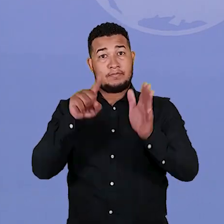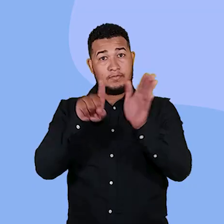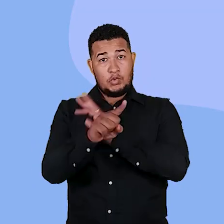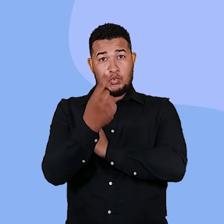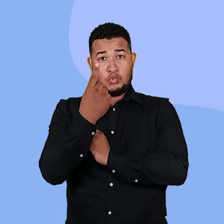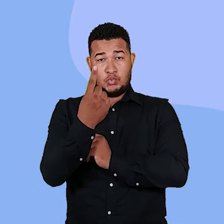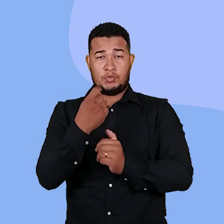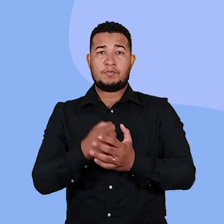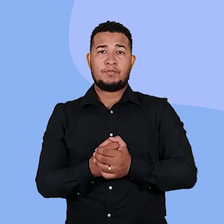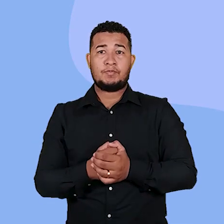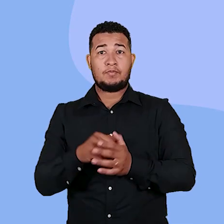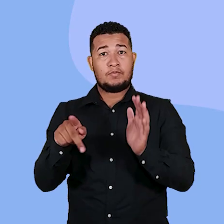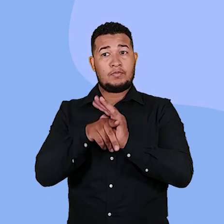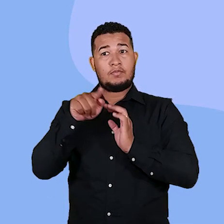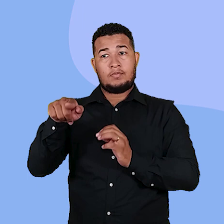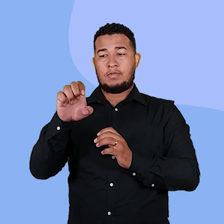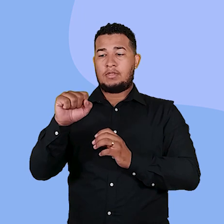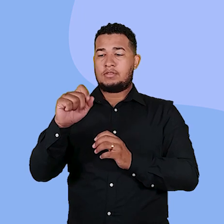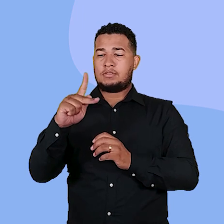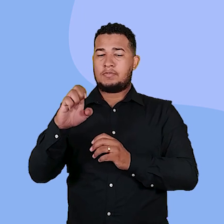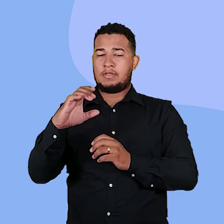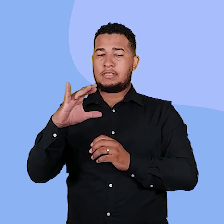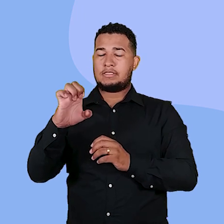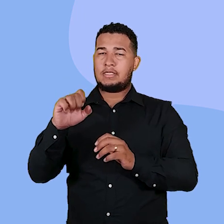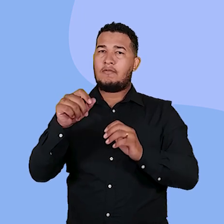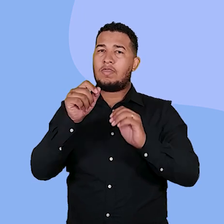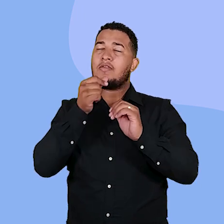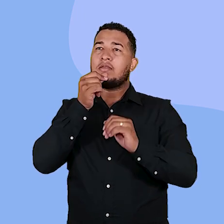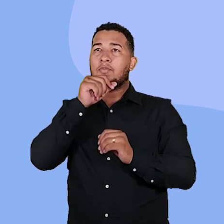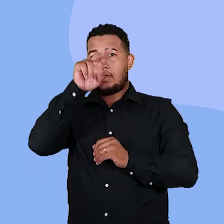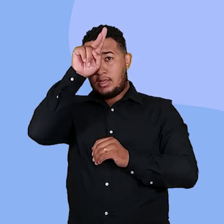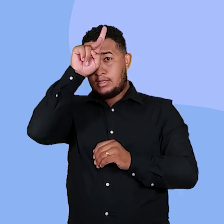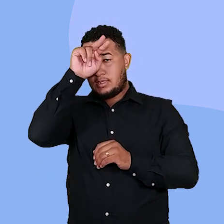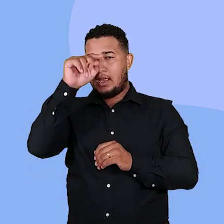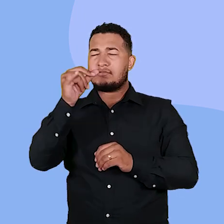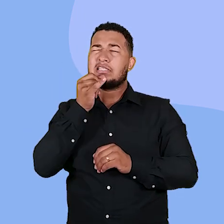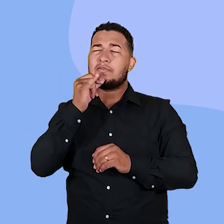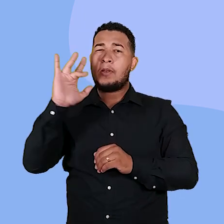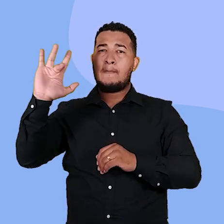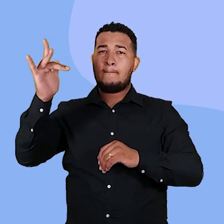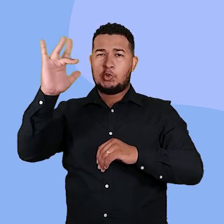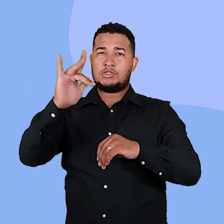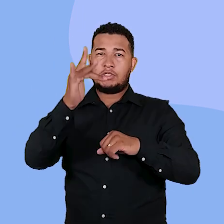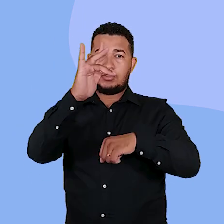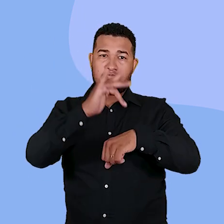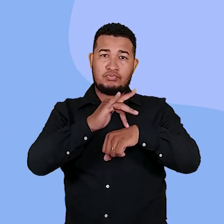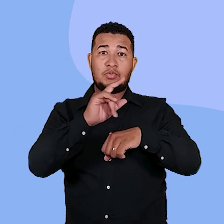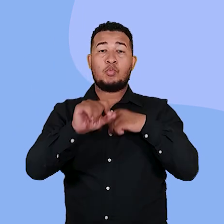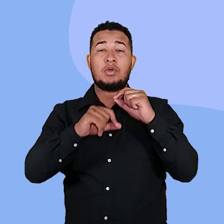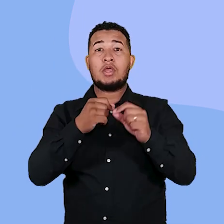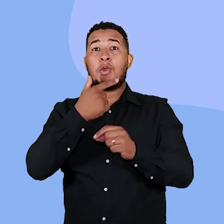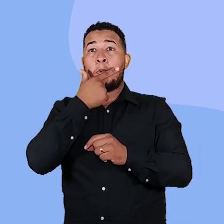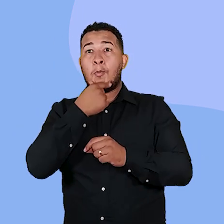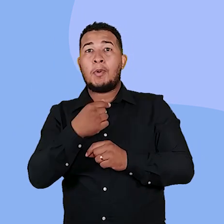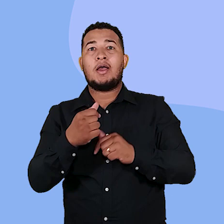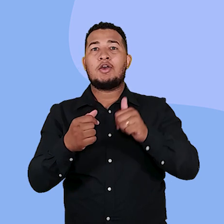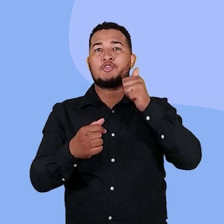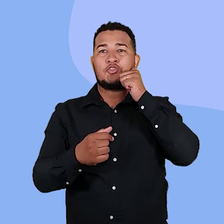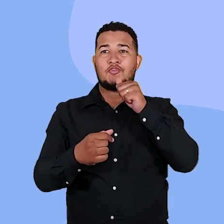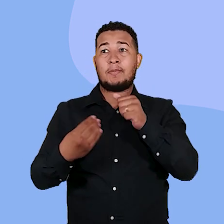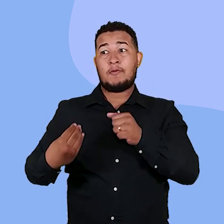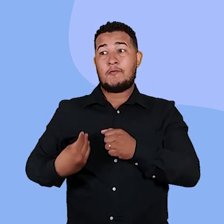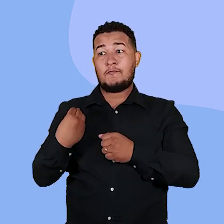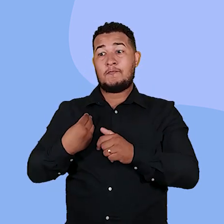lá. Questão 1. Há espécies de insetos, como, por exemplo, o Aedes aegypti, em que machos e